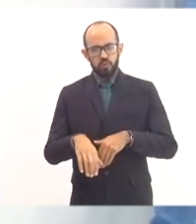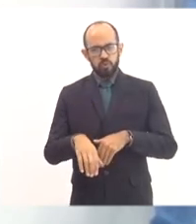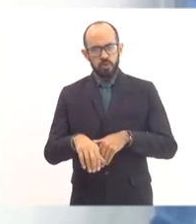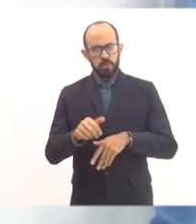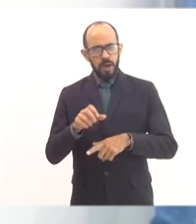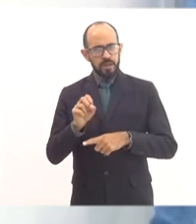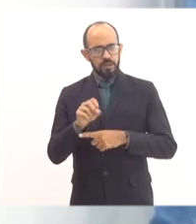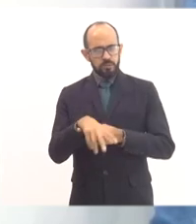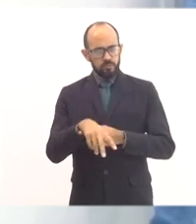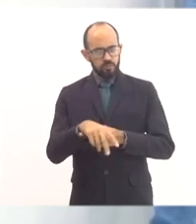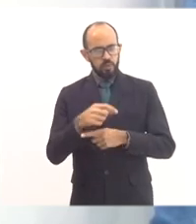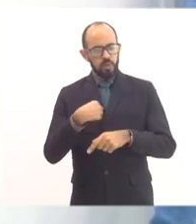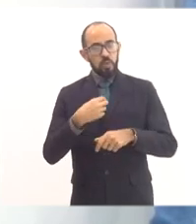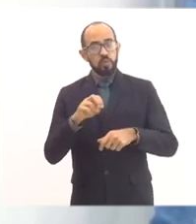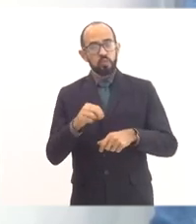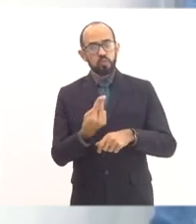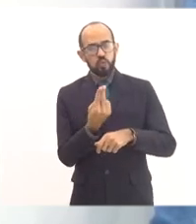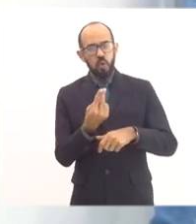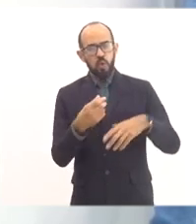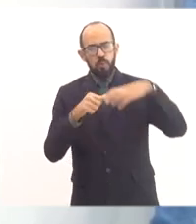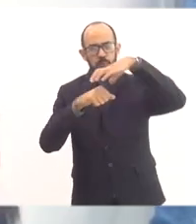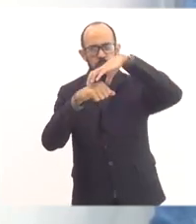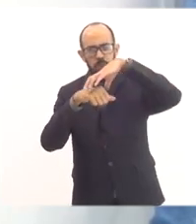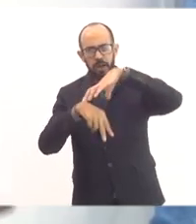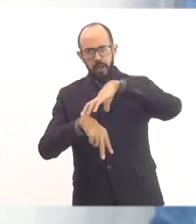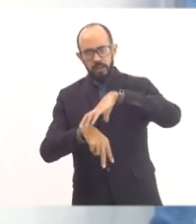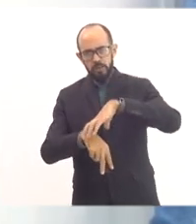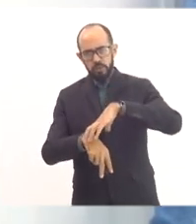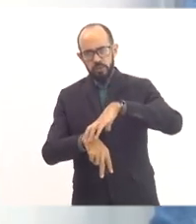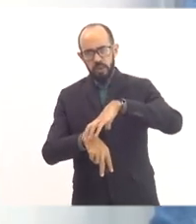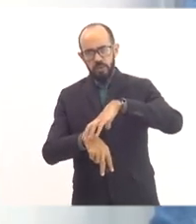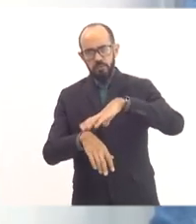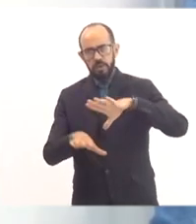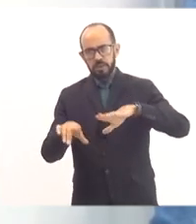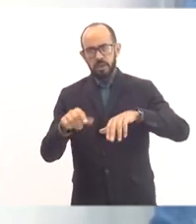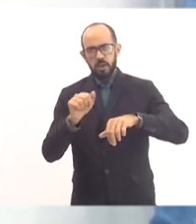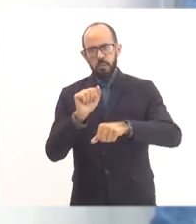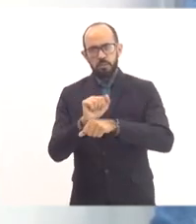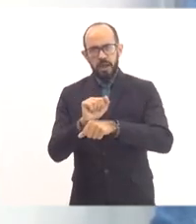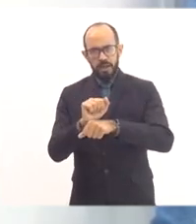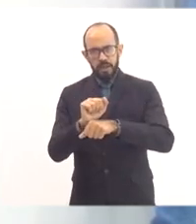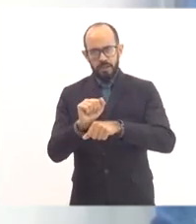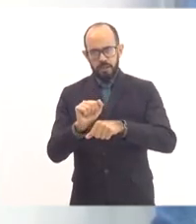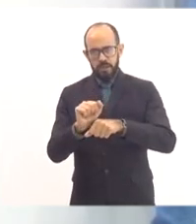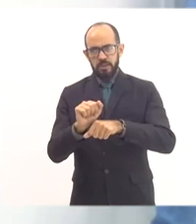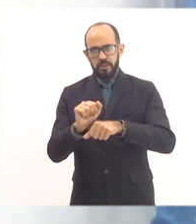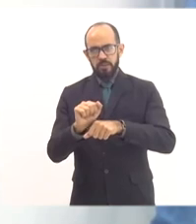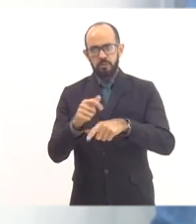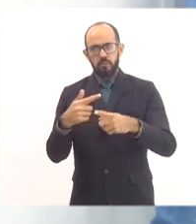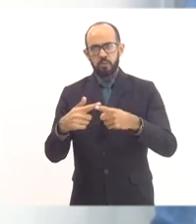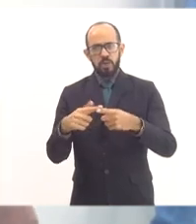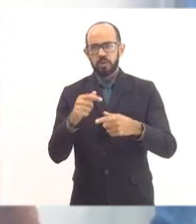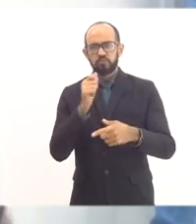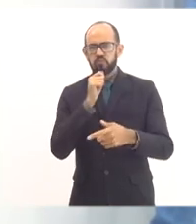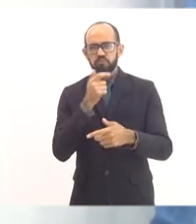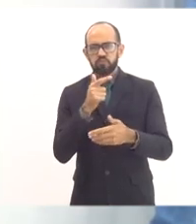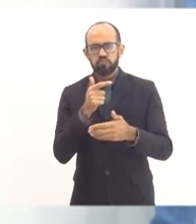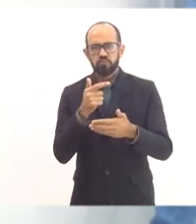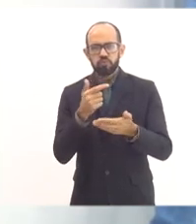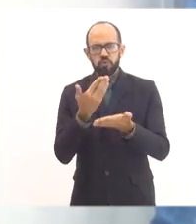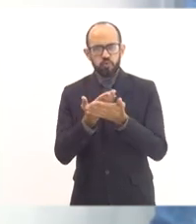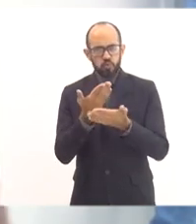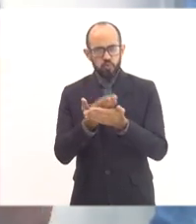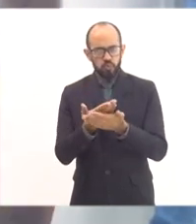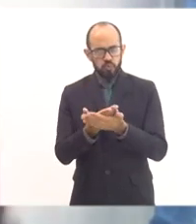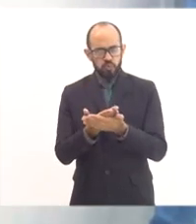Eu sou paraquedista, mas eu saí da brigada por conta de não ter tido, na época, estudo ainda suficiente. Fui concluir